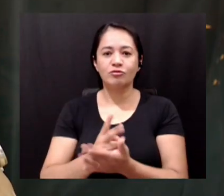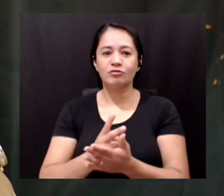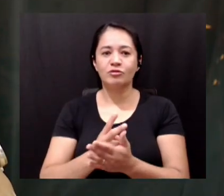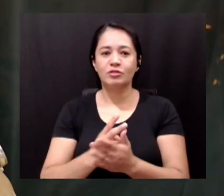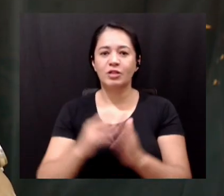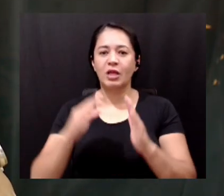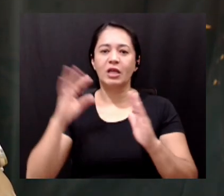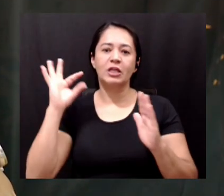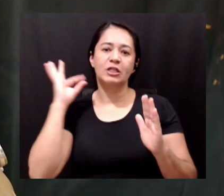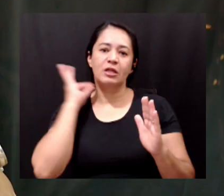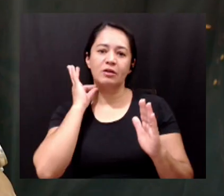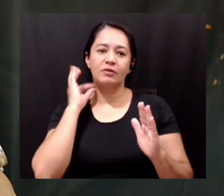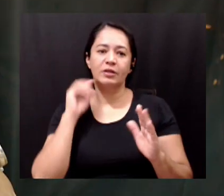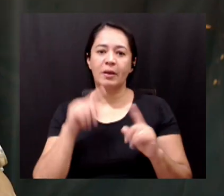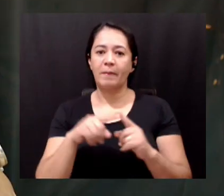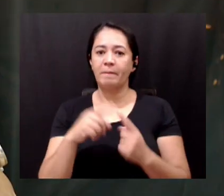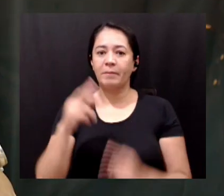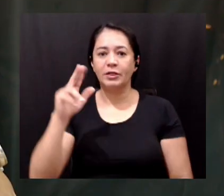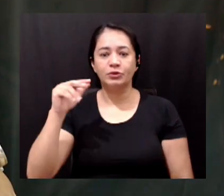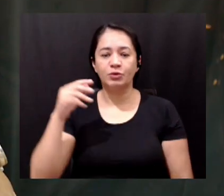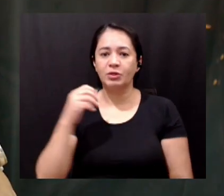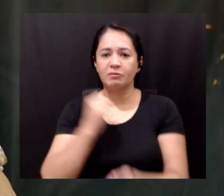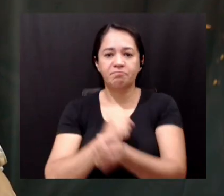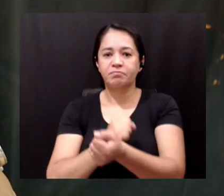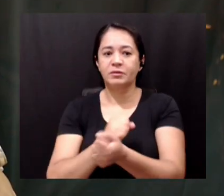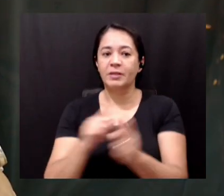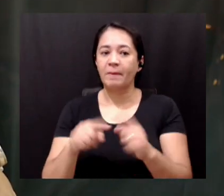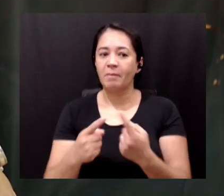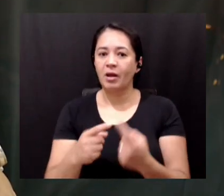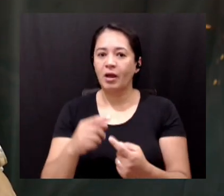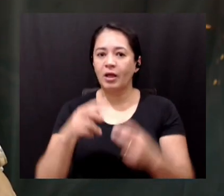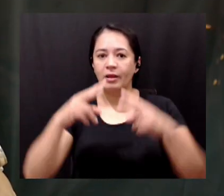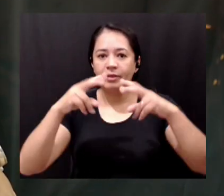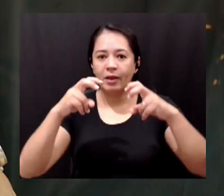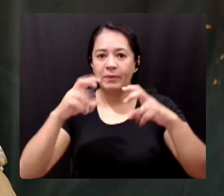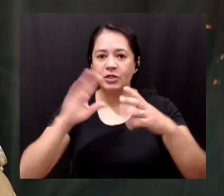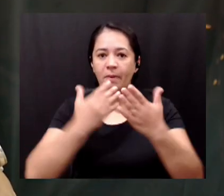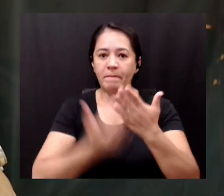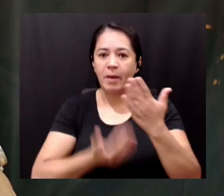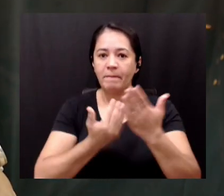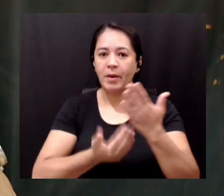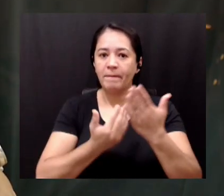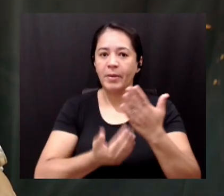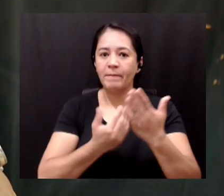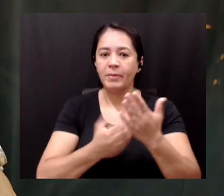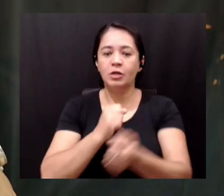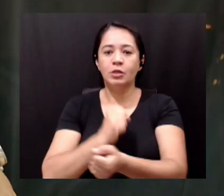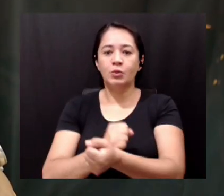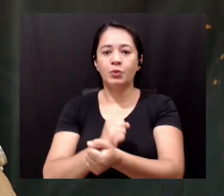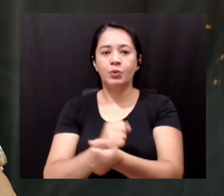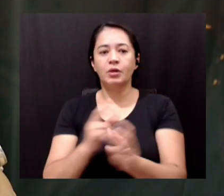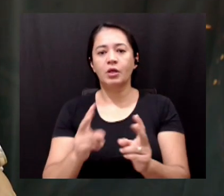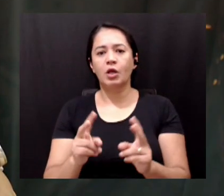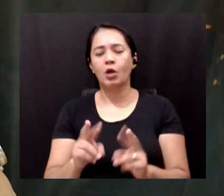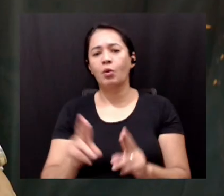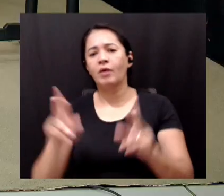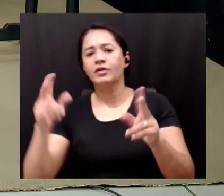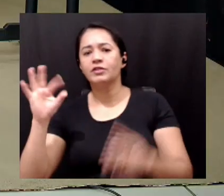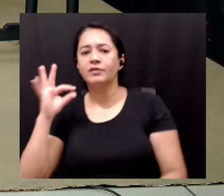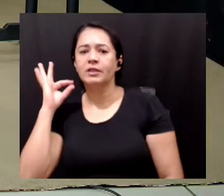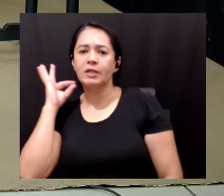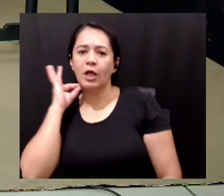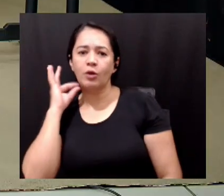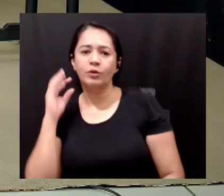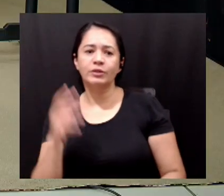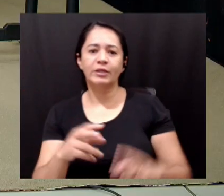Já nas bets, vejo muita gente perder tudo e não conseguir parar. Qual a diferença entre a loteria e as apostas online? Vamos lá